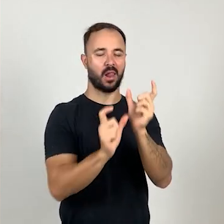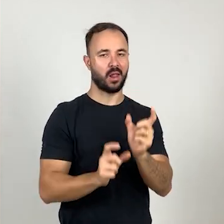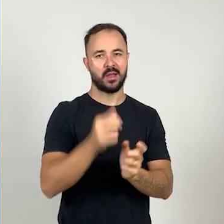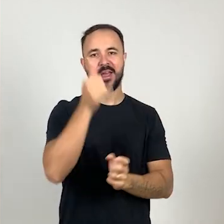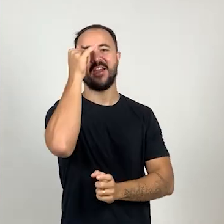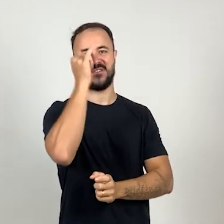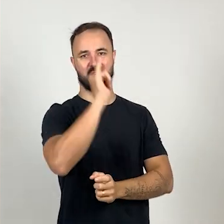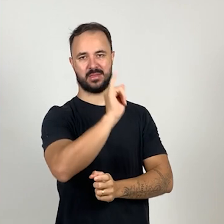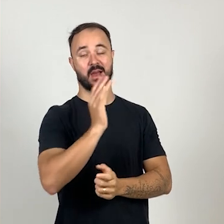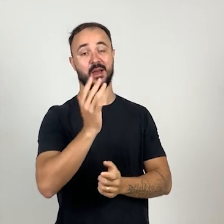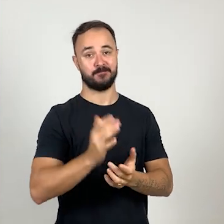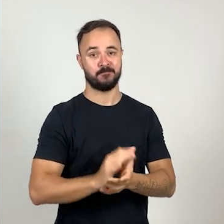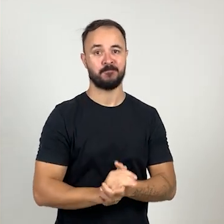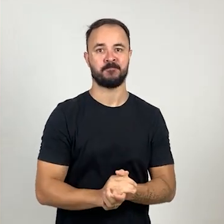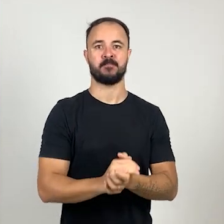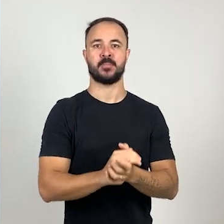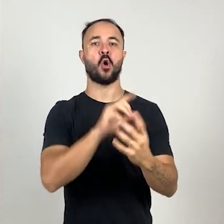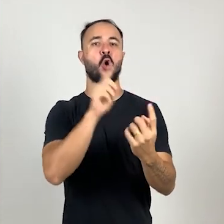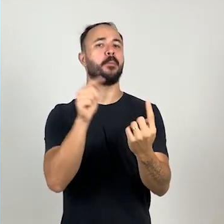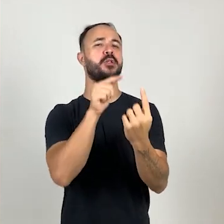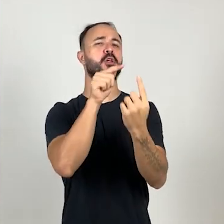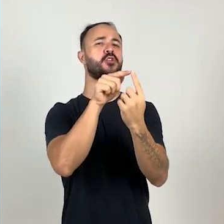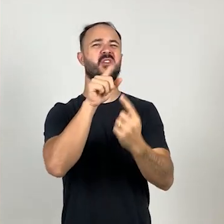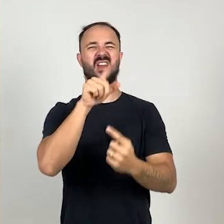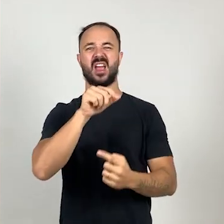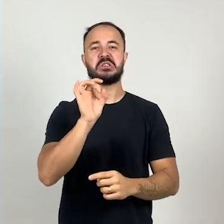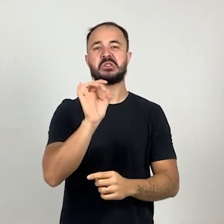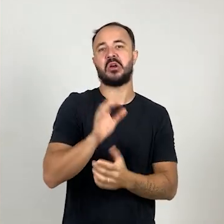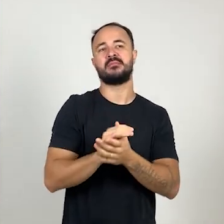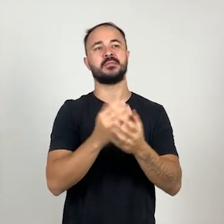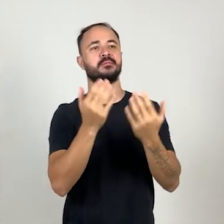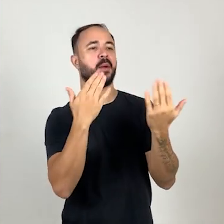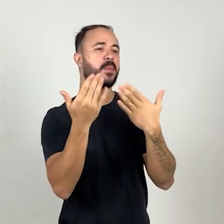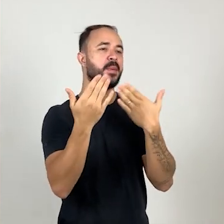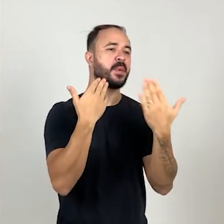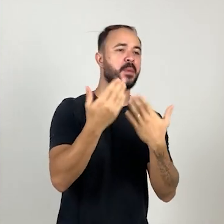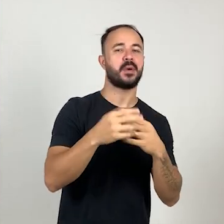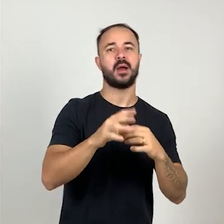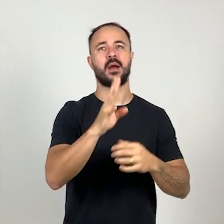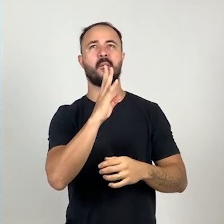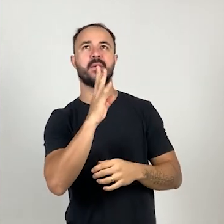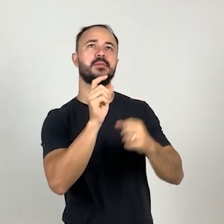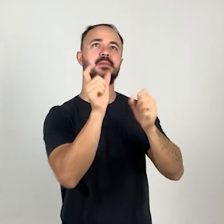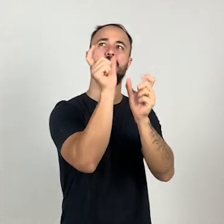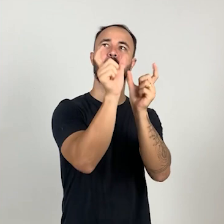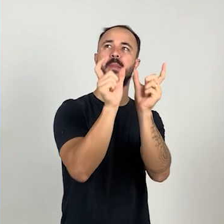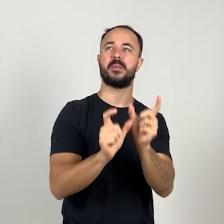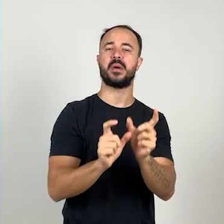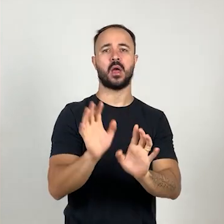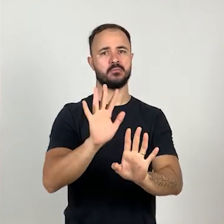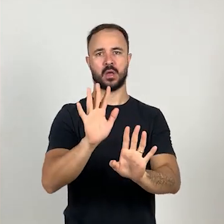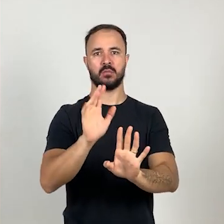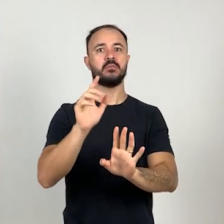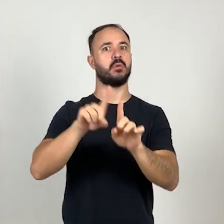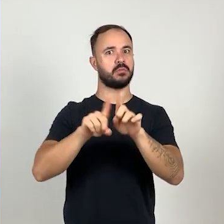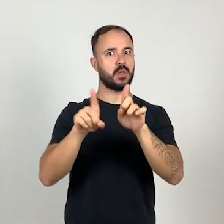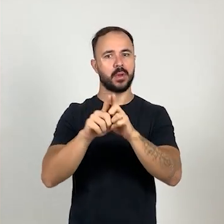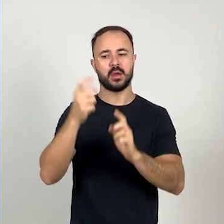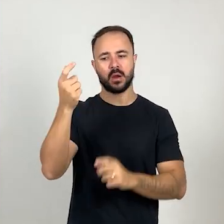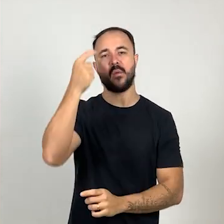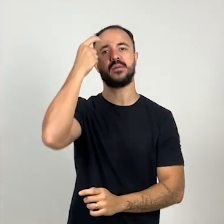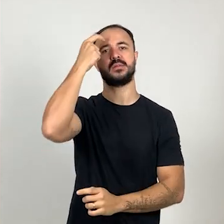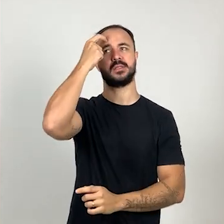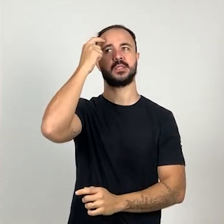desta aula não é apenas discutir teorias ou conceitos abstratos, mas sim refletir sobre como a linguagem pode ser uma